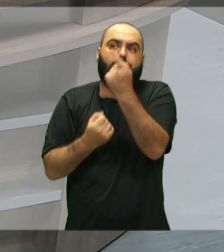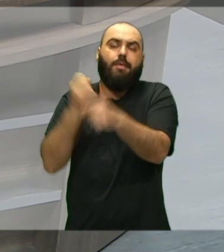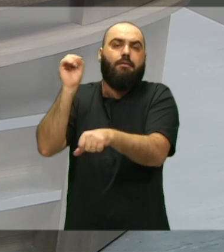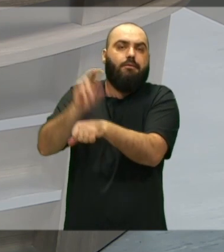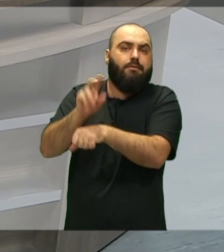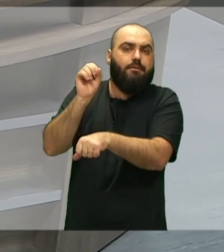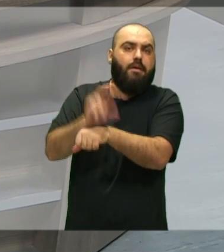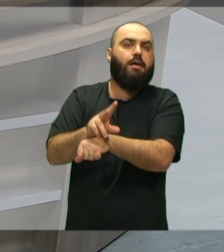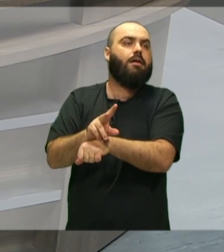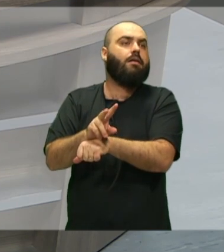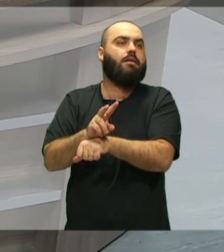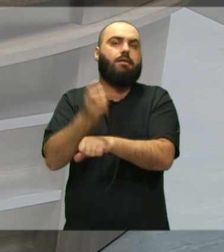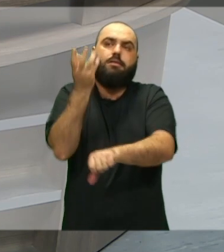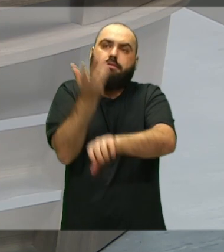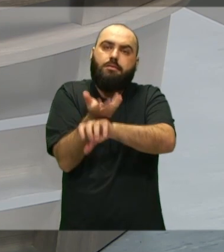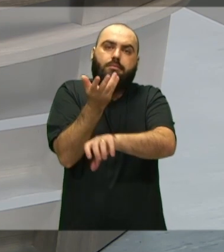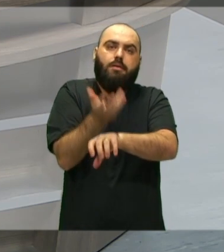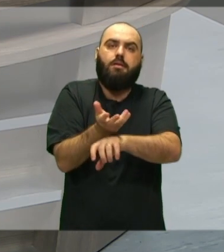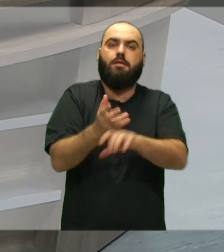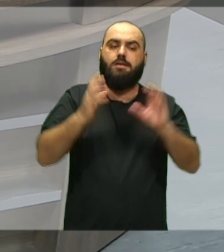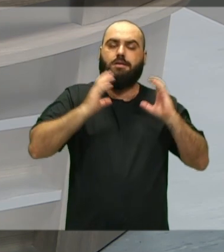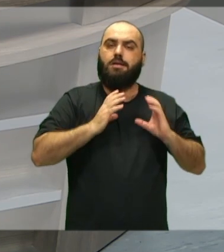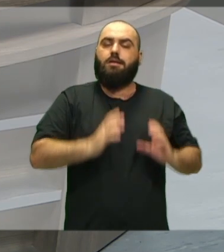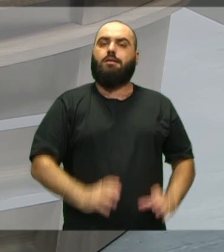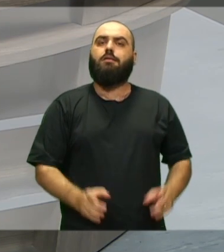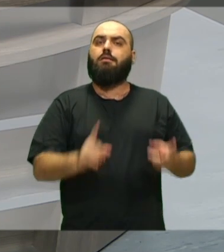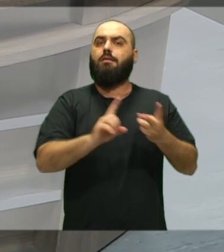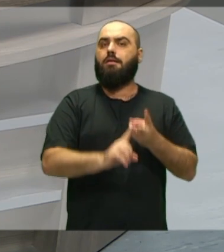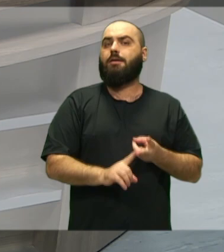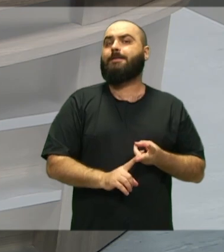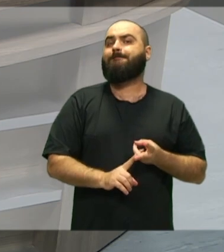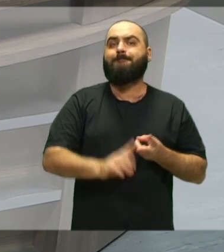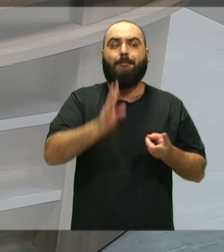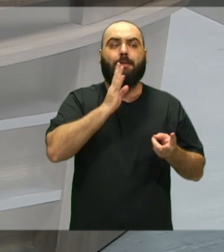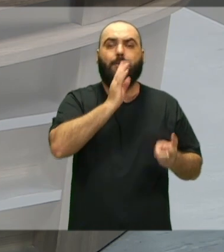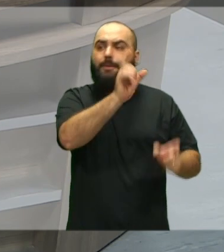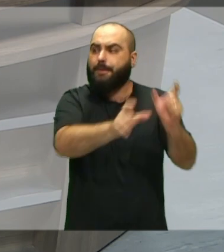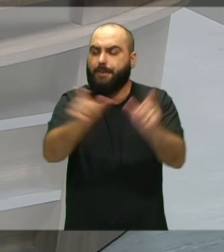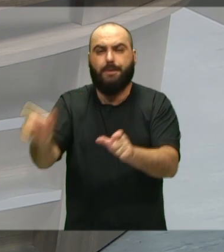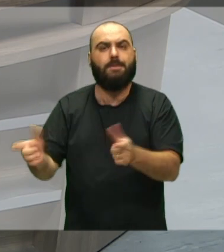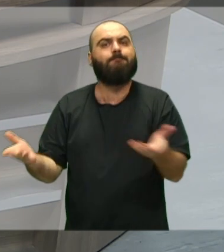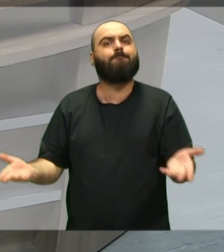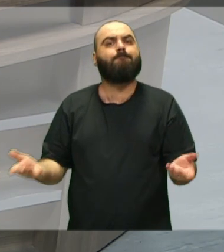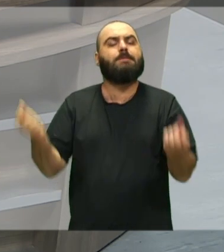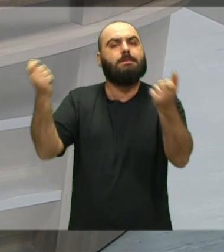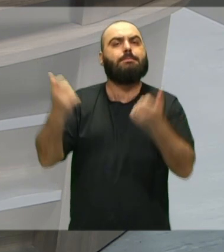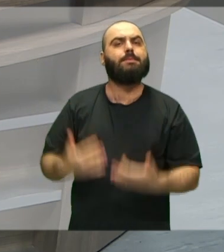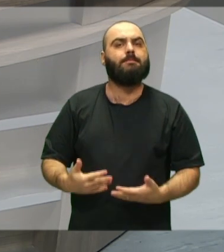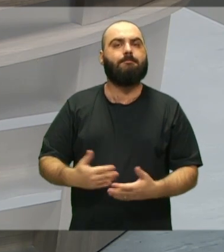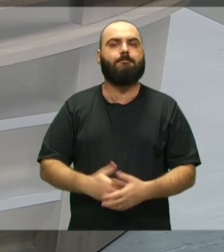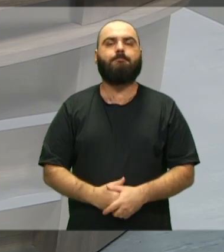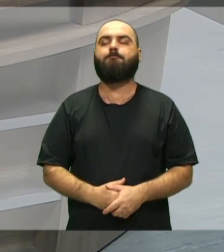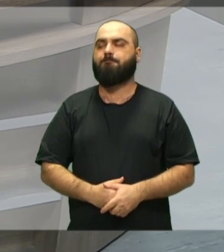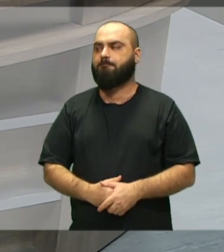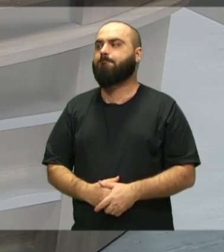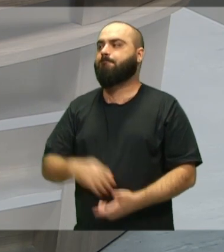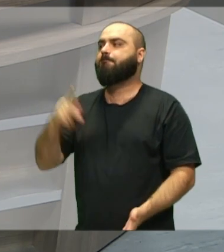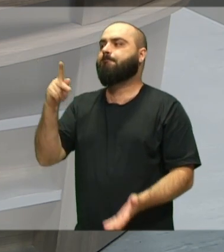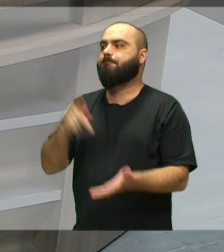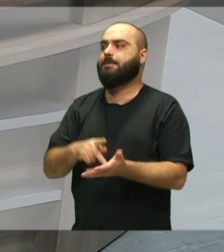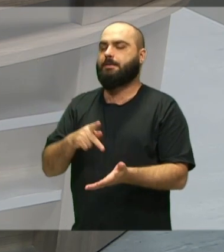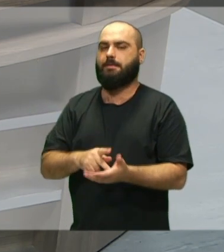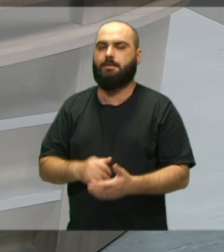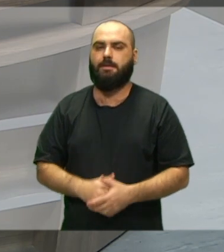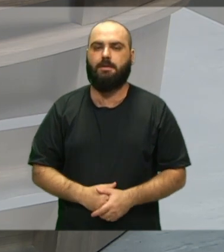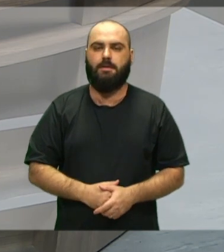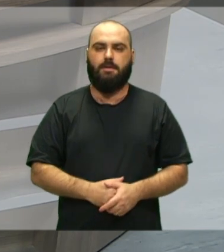que diga respeito à cidadania e a conhecer esses princípios? Muito bem, Elisa. Duas coisinhas aqui,